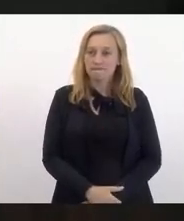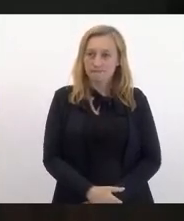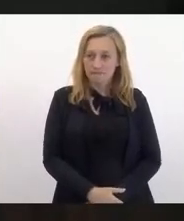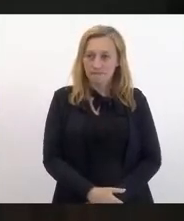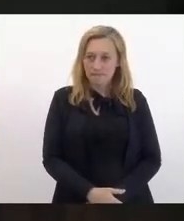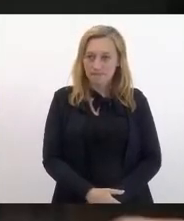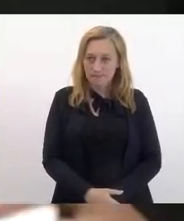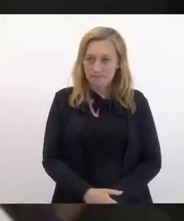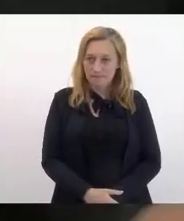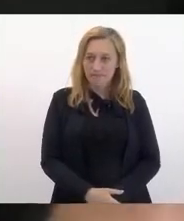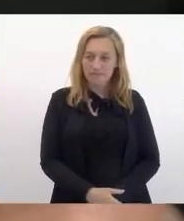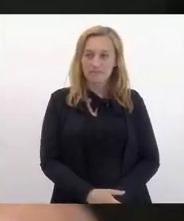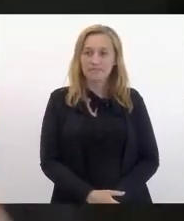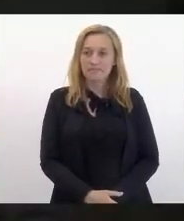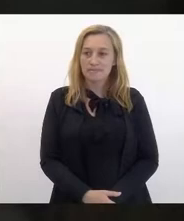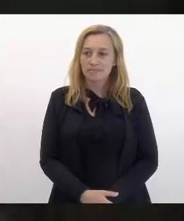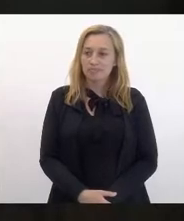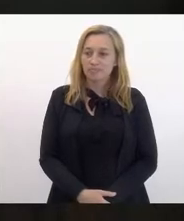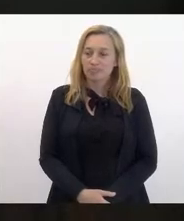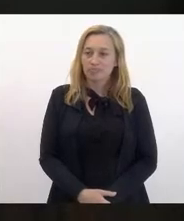tempo regimental.